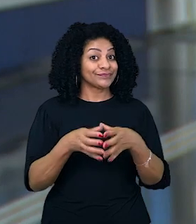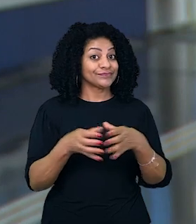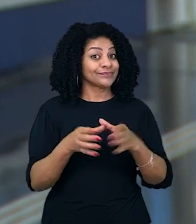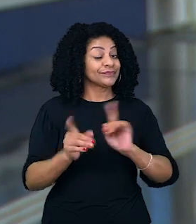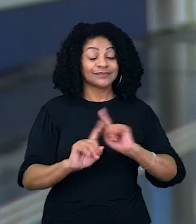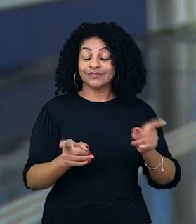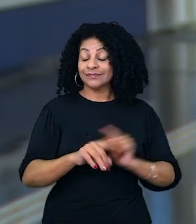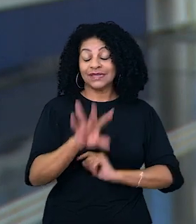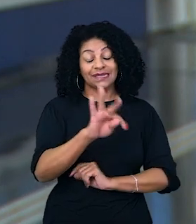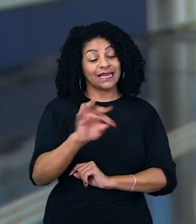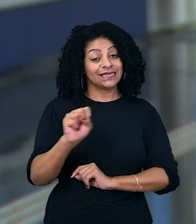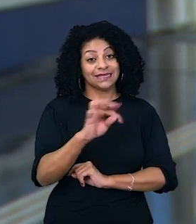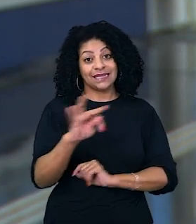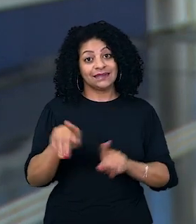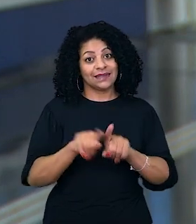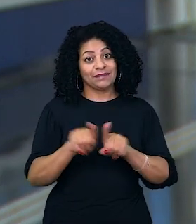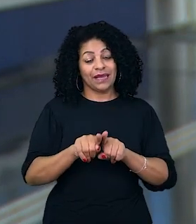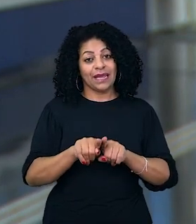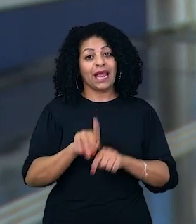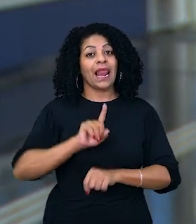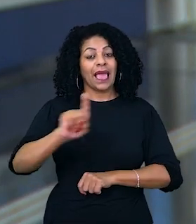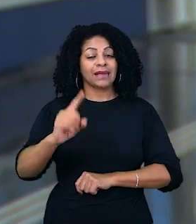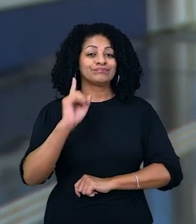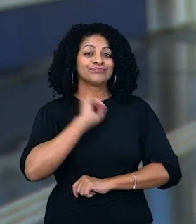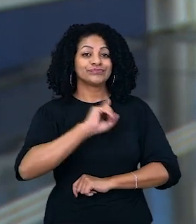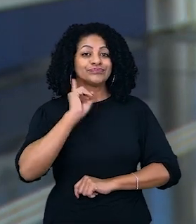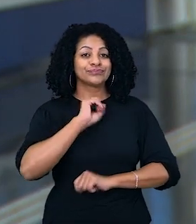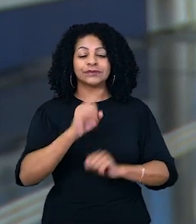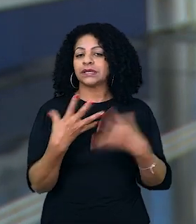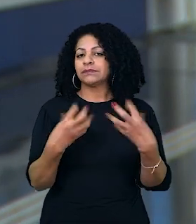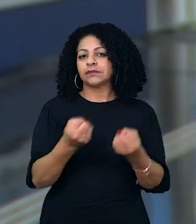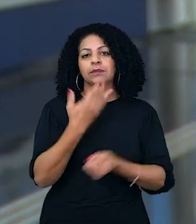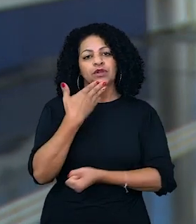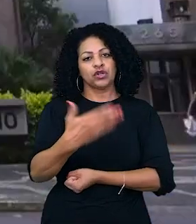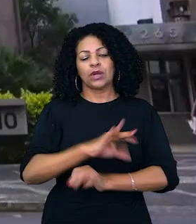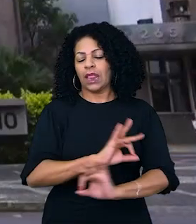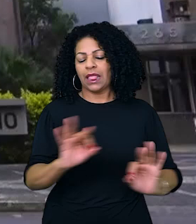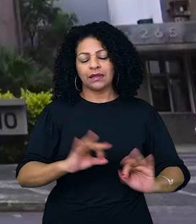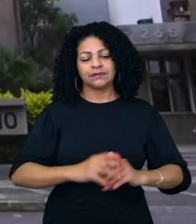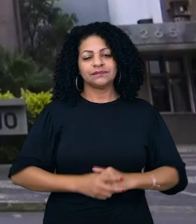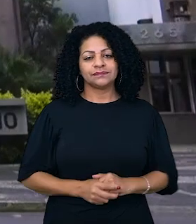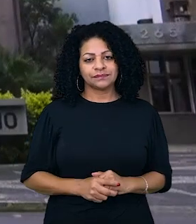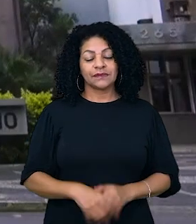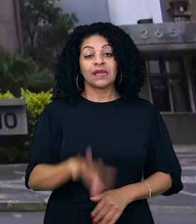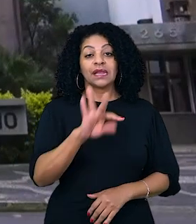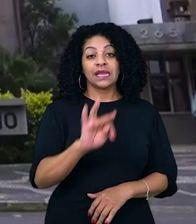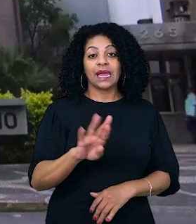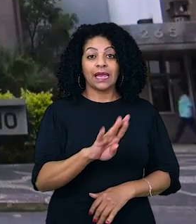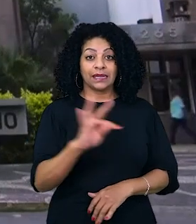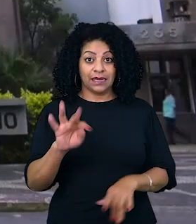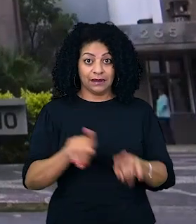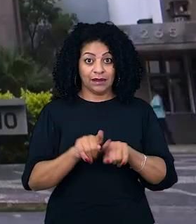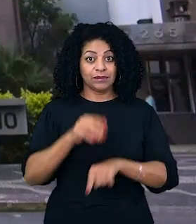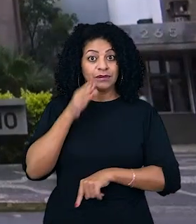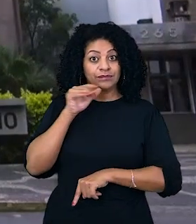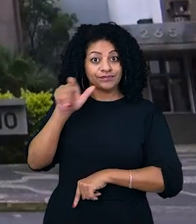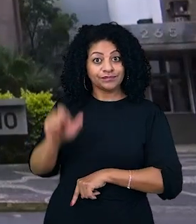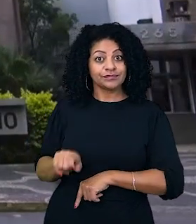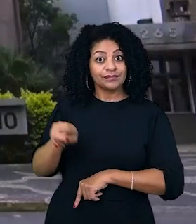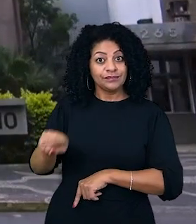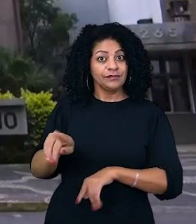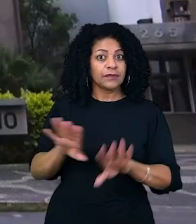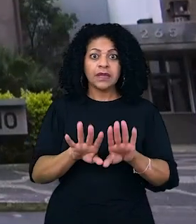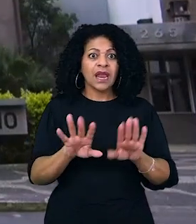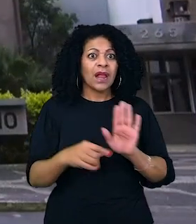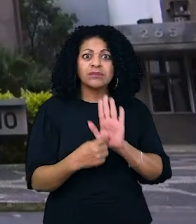Tribunal Regional do Trabalho da Terceira Região em Minas Gerais, que rejeitaram o pedido. O TRT entendeu que o empregado não